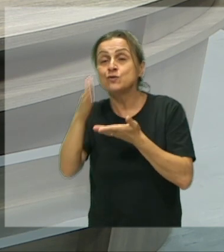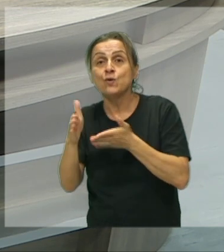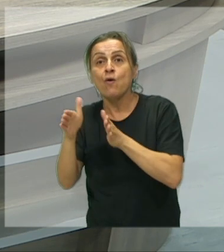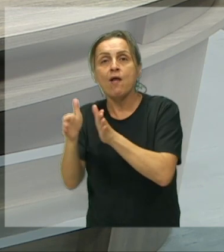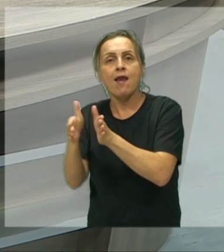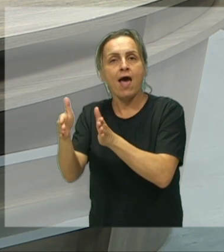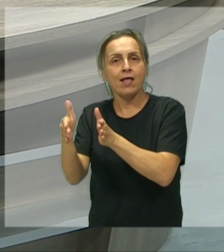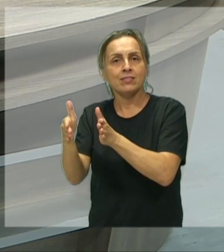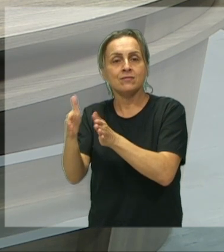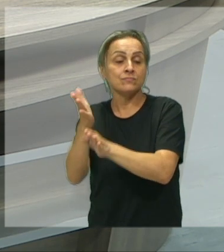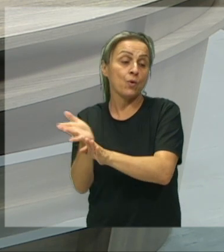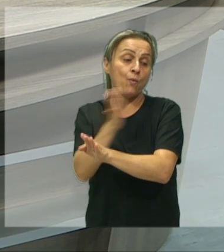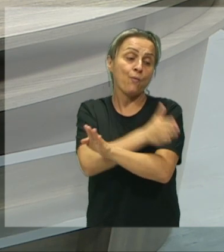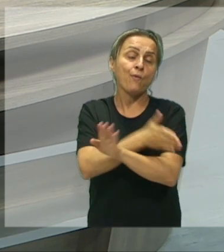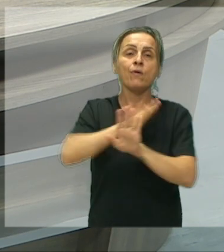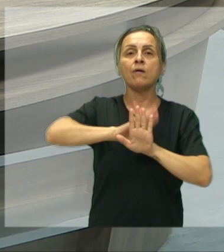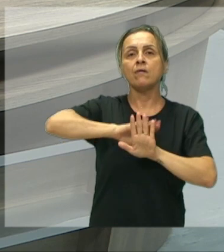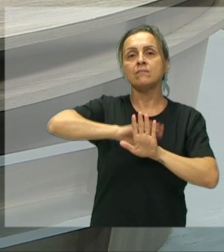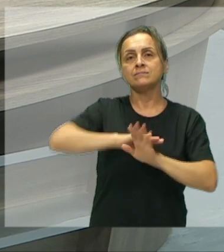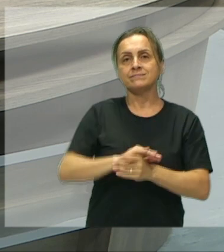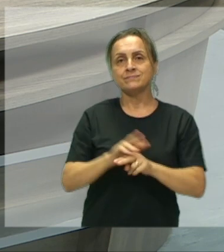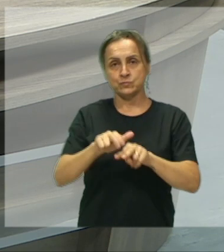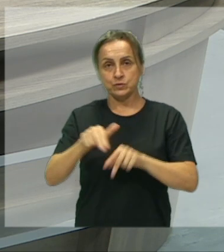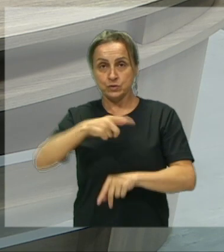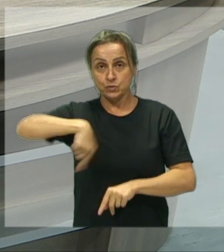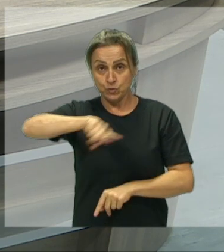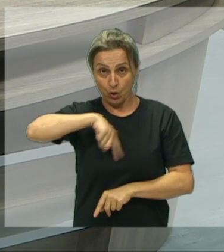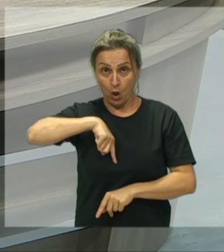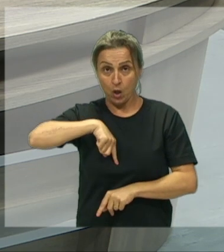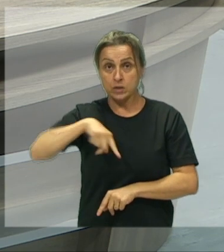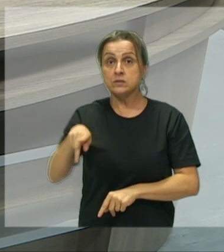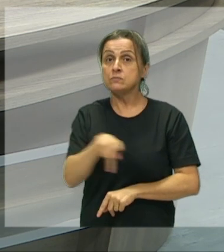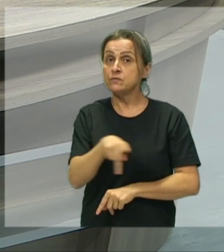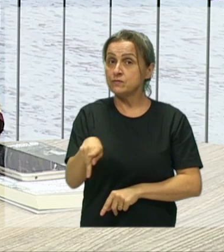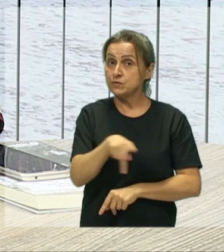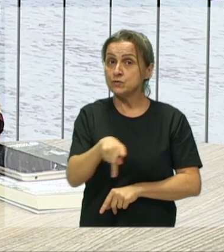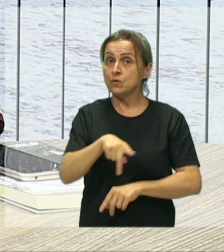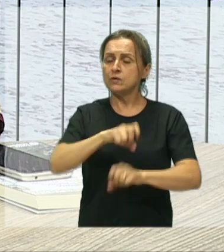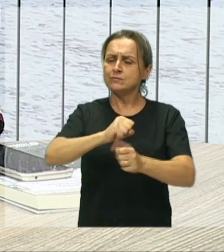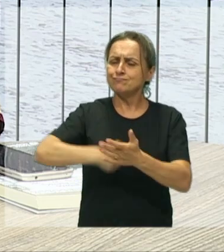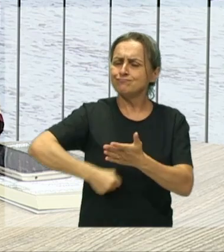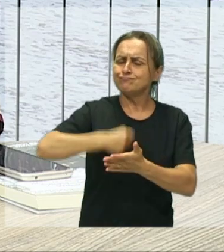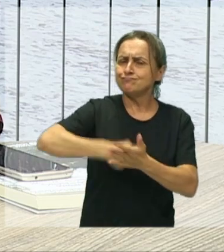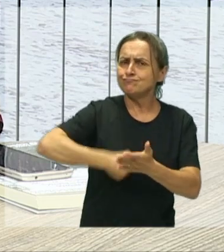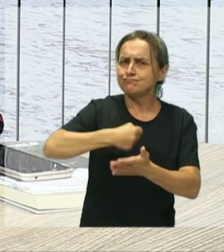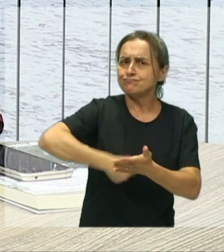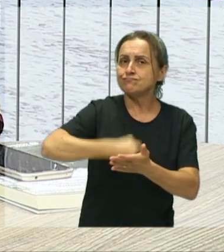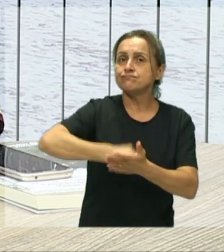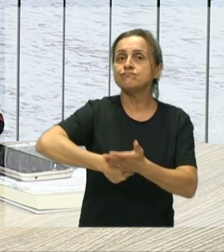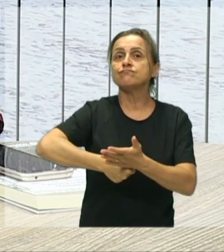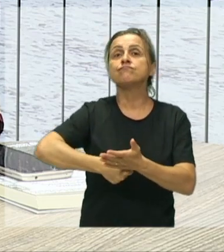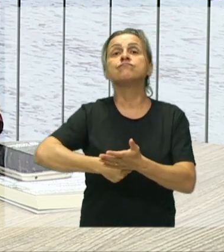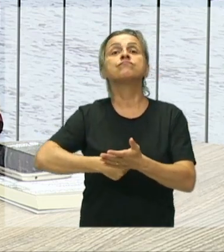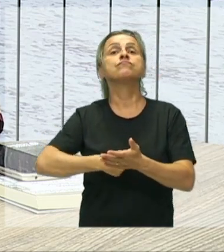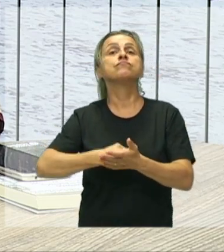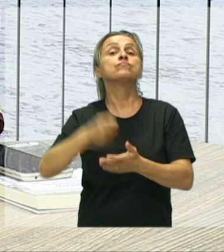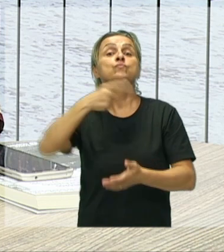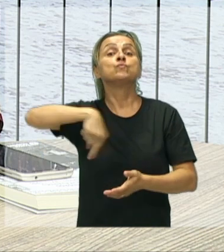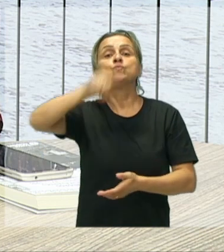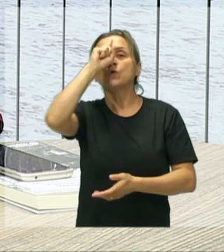Afro, nós professores engajados com a equidade, a gente tem buscado produzir